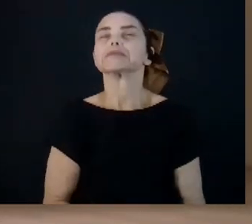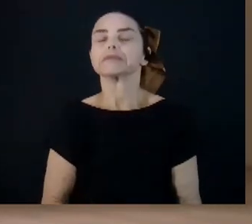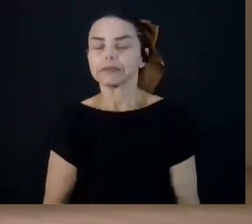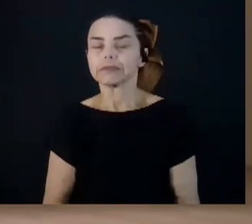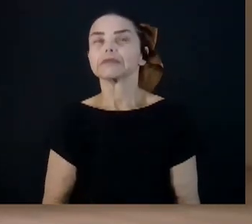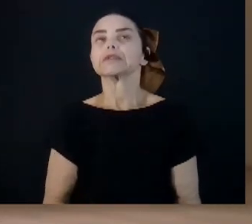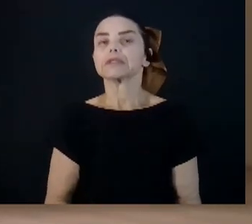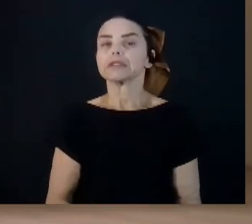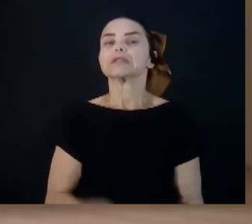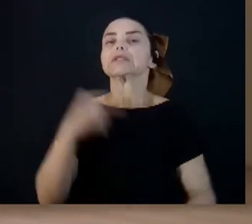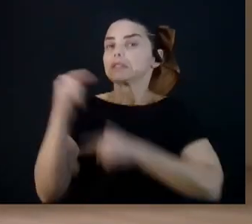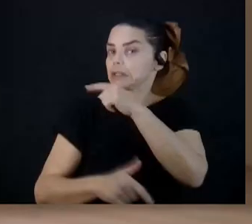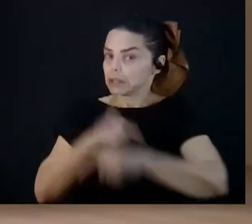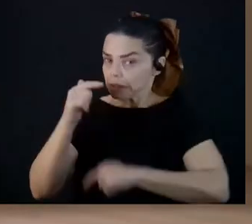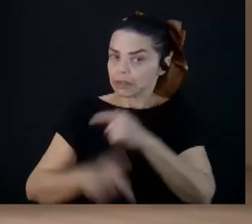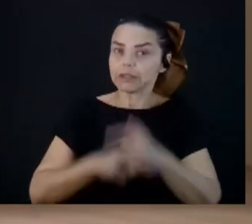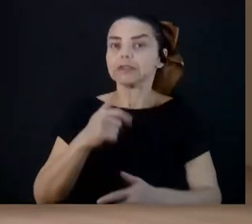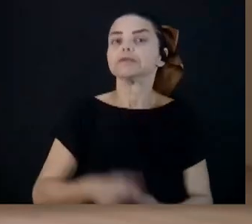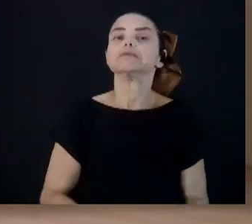trabalho, né?